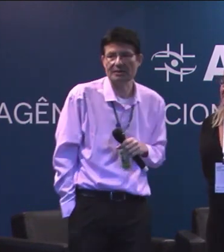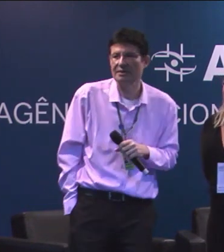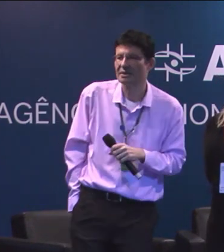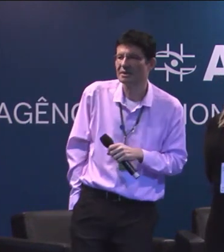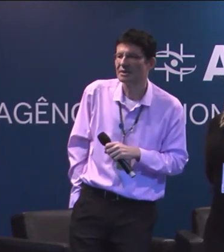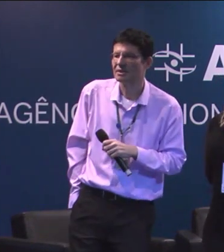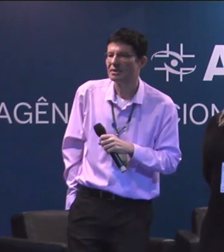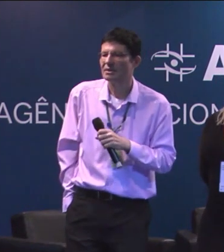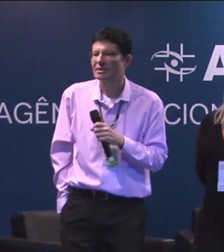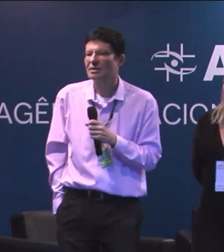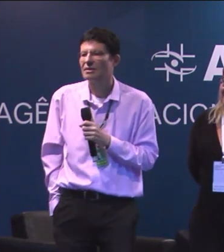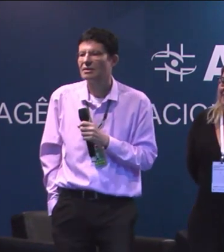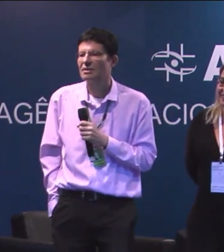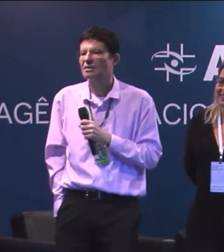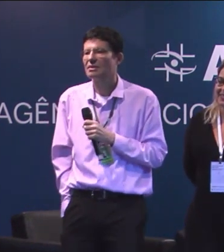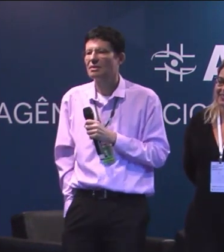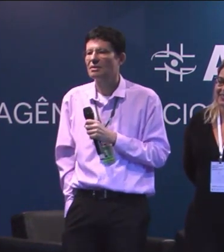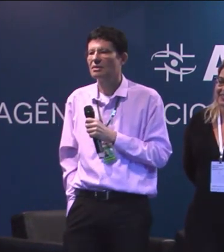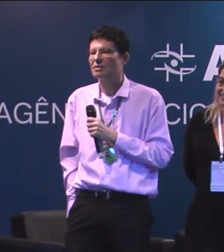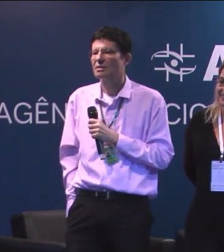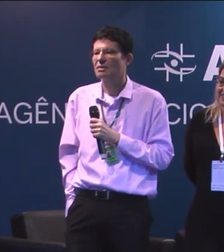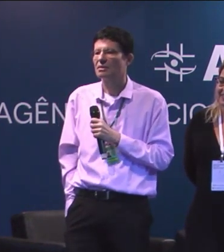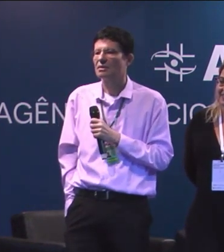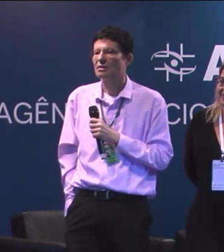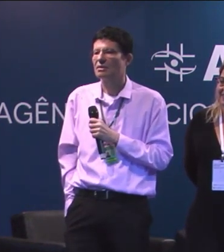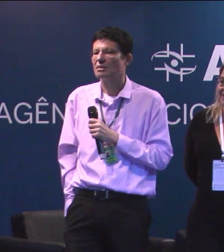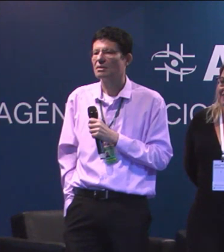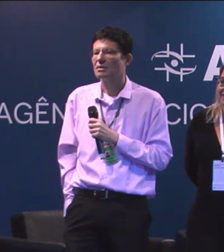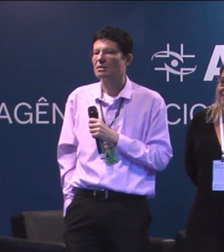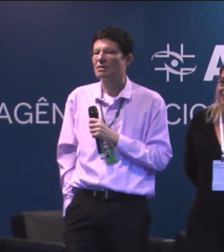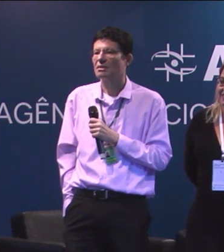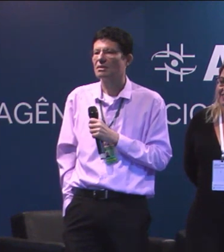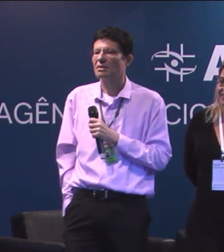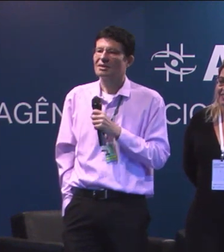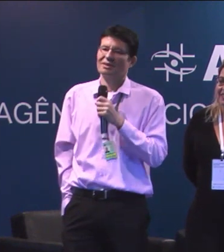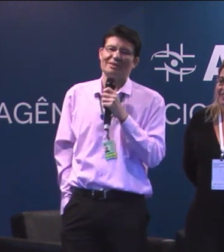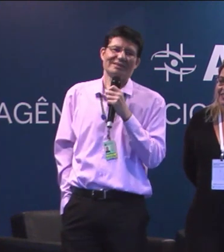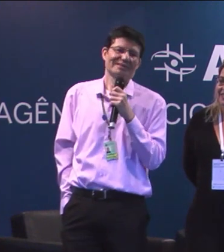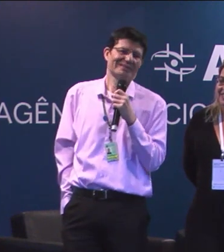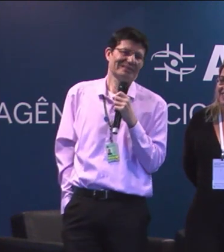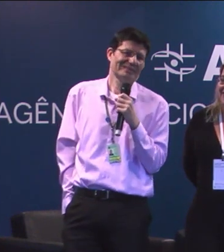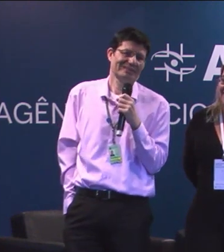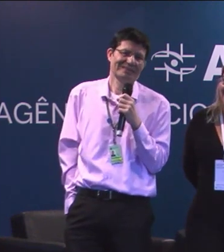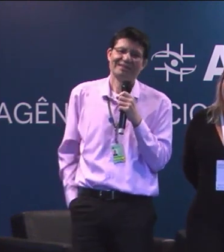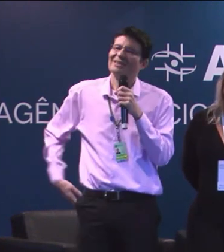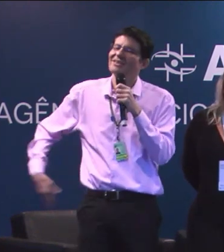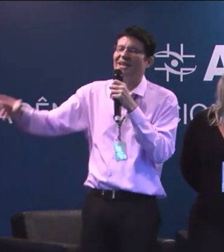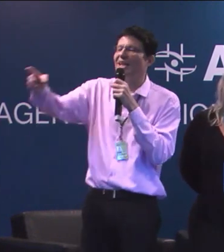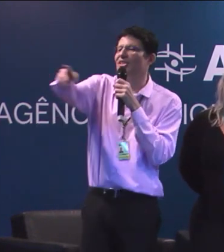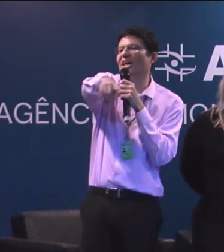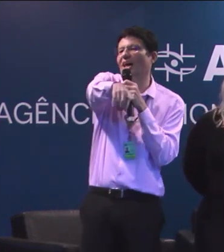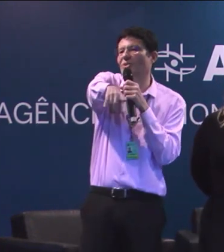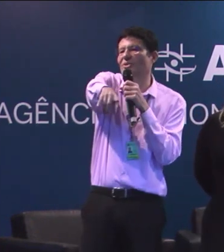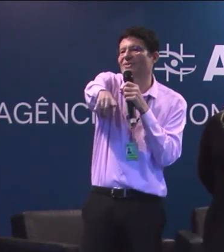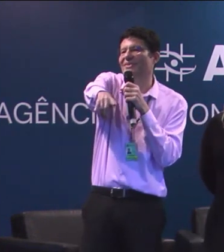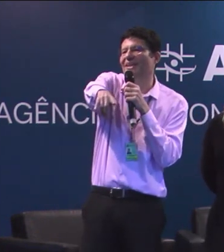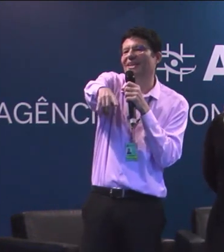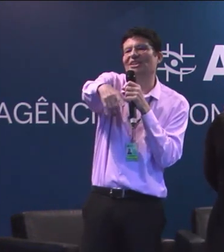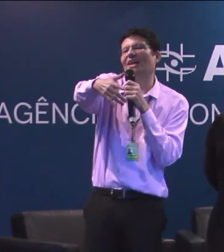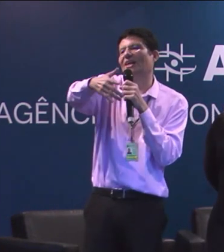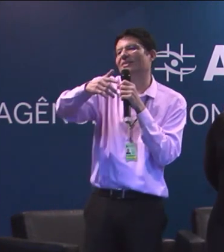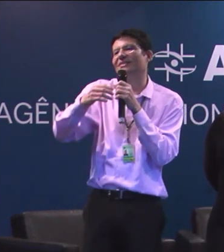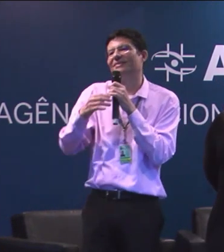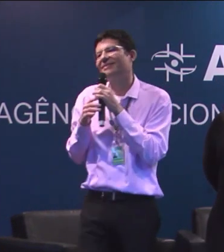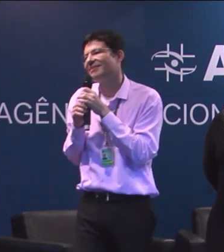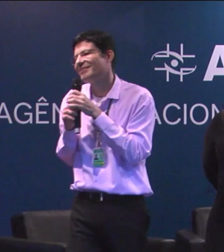A gente quer saber se não vai ter um sorteio aí de inscrições lá para o Simbravisa, que a gente está aqui carente, querendo participar. É Geraldo.